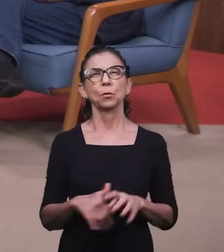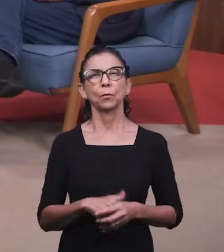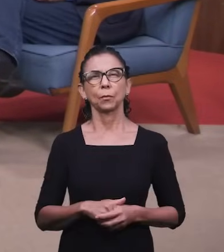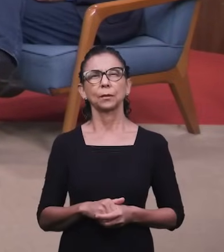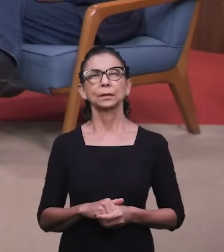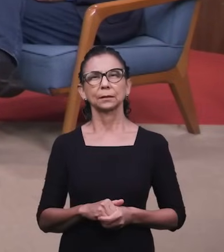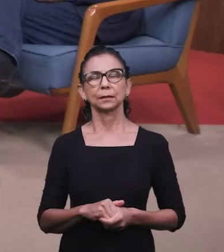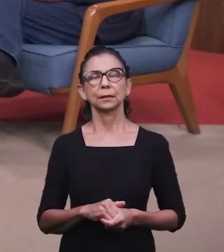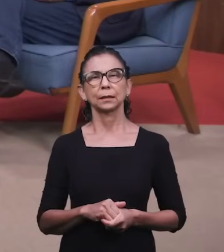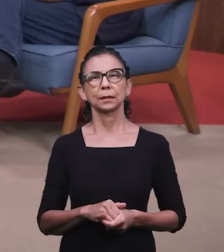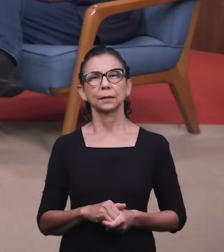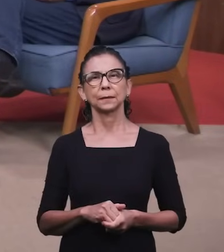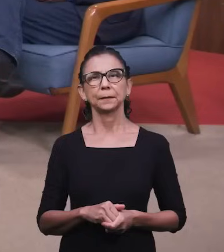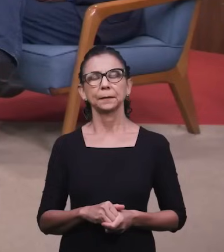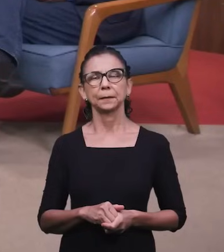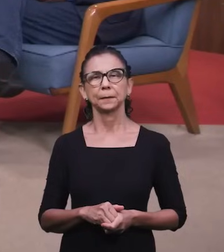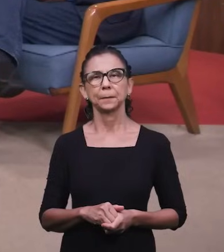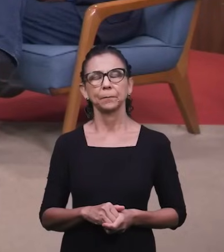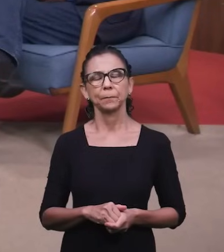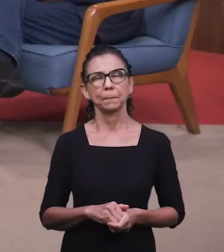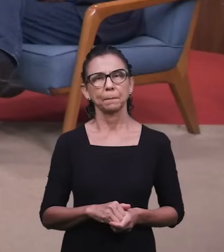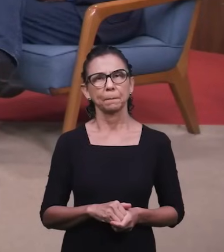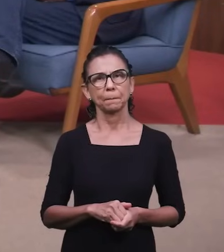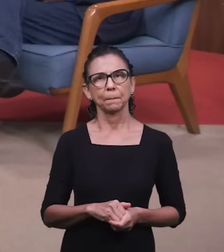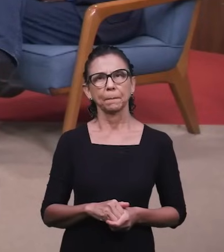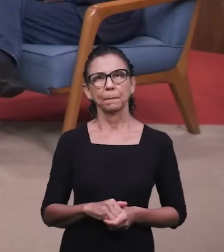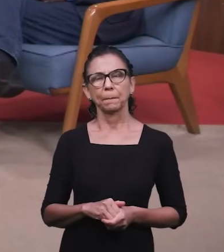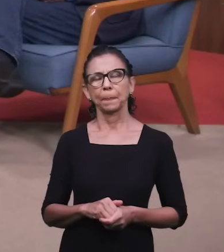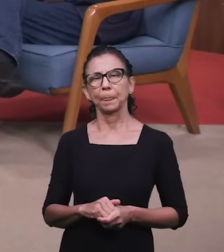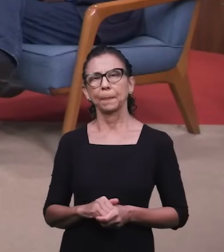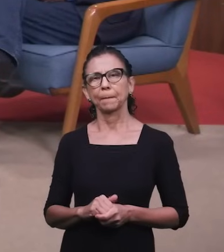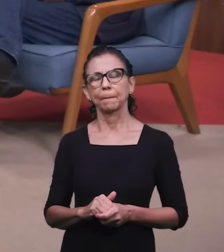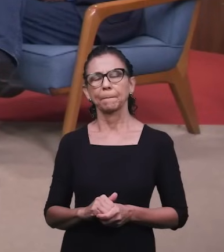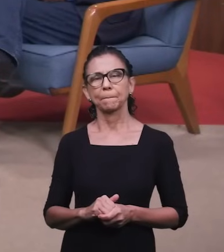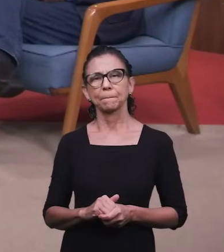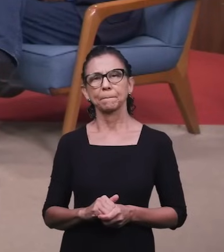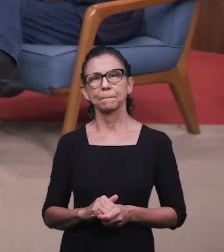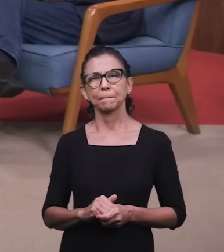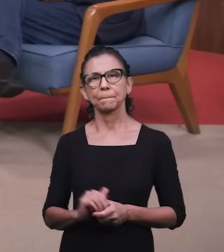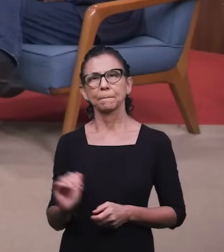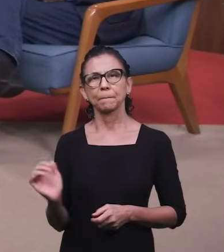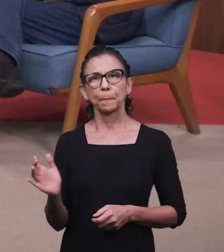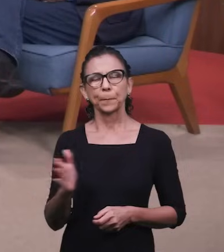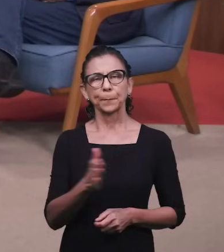alguns apóstolos do Senhor, por exemplo, ou os apóstolos de Jesus,